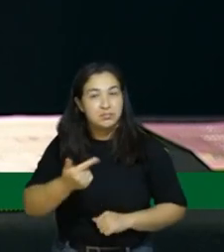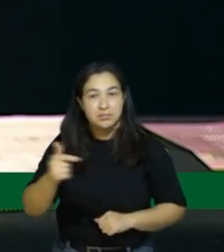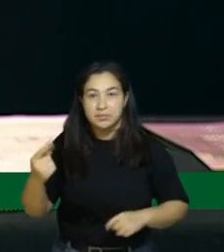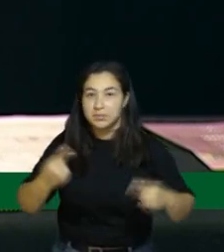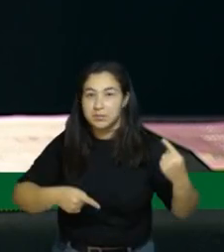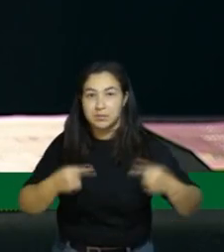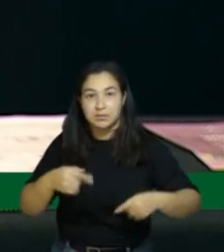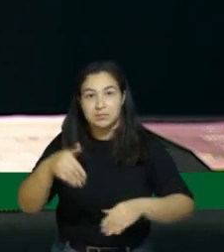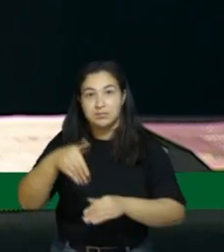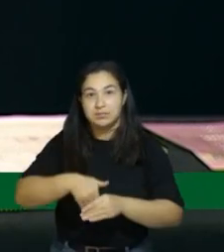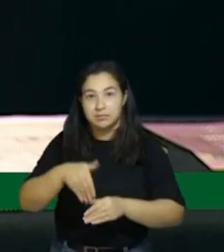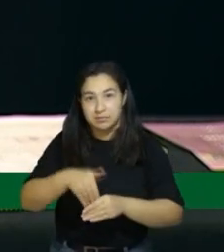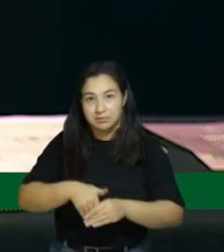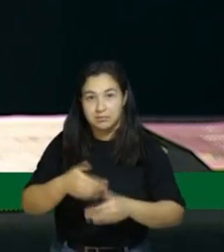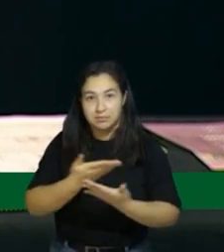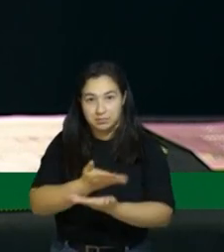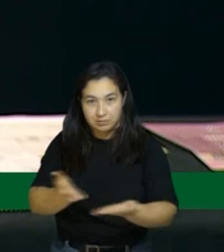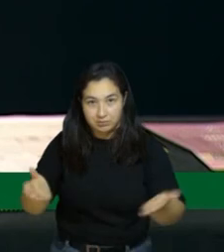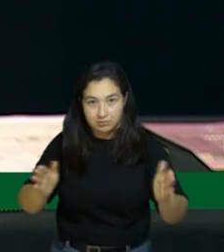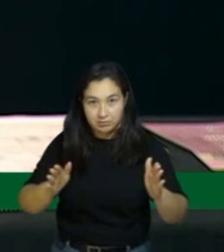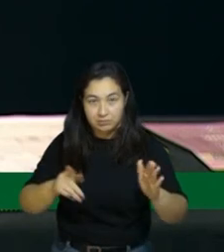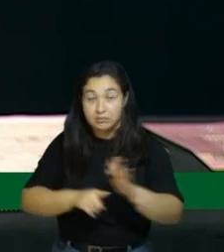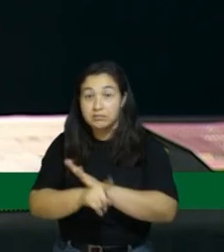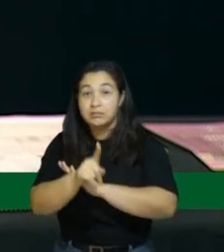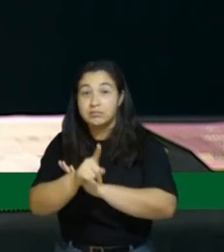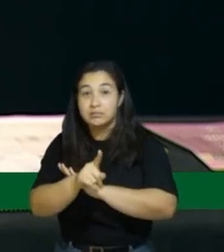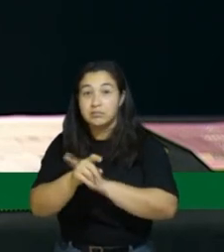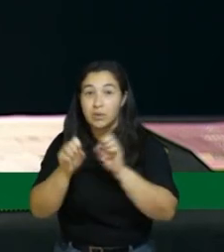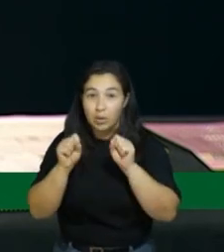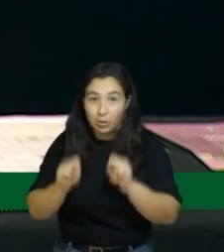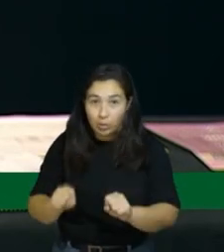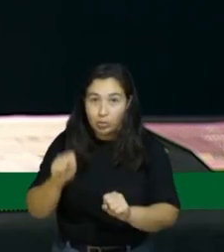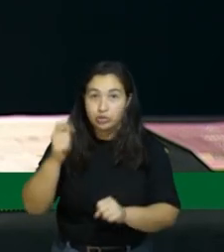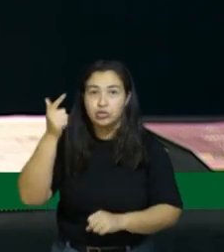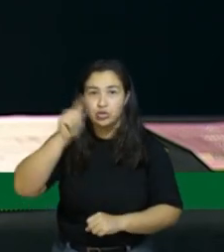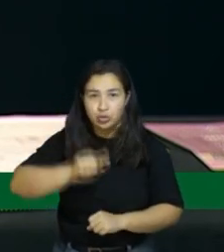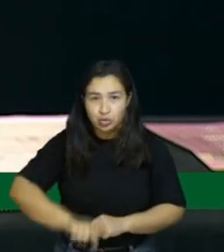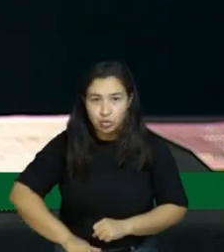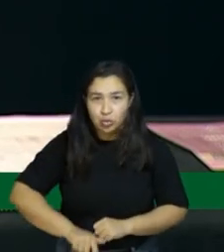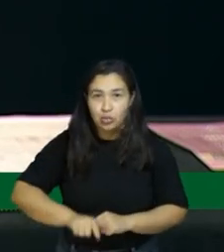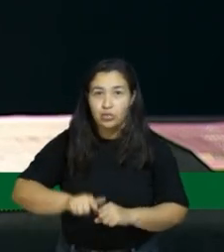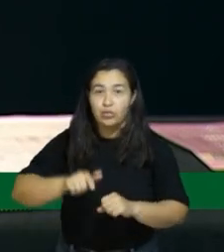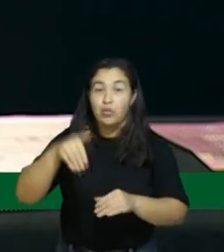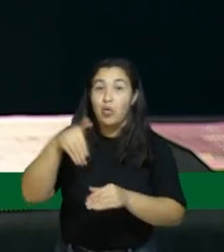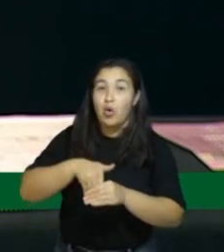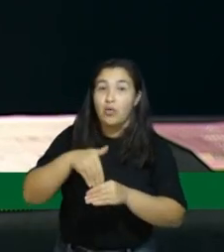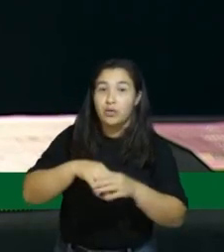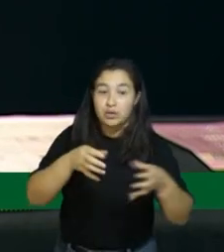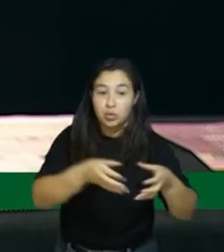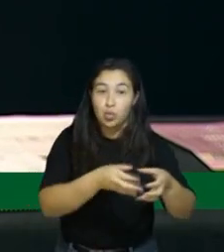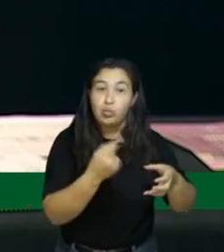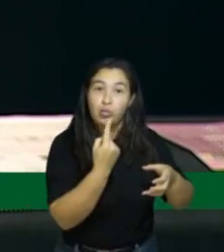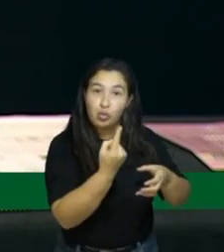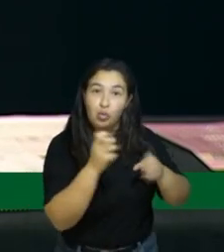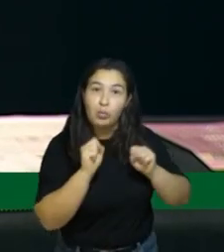Quem Queira discutir em votação consulto os senhores deputados se podemos repetir a votação do primeiro